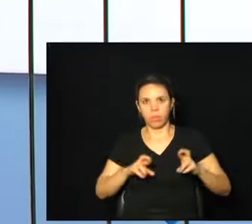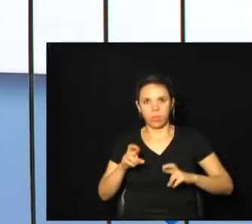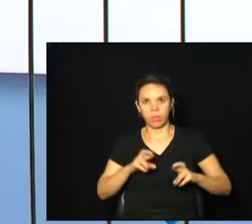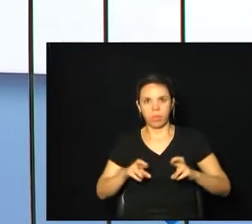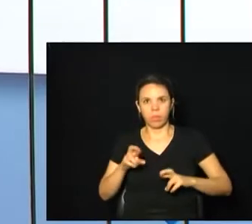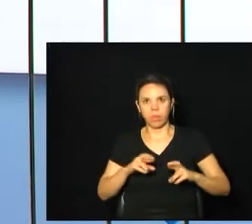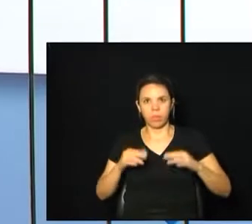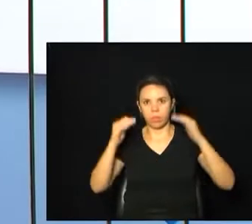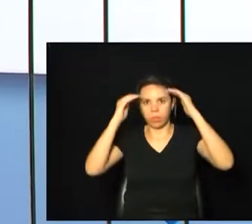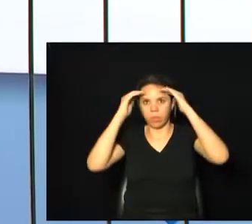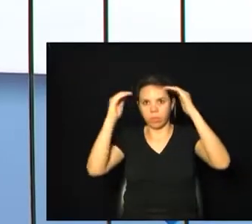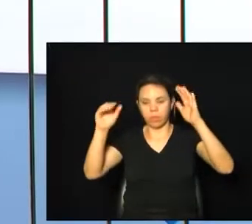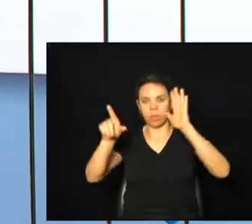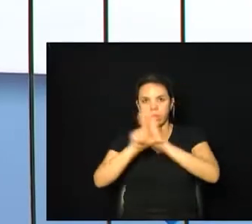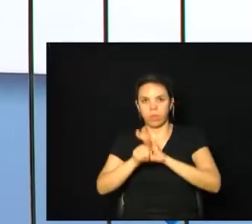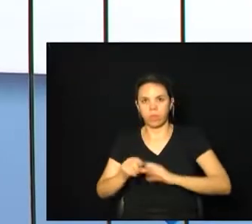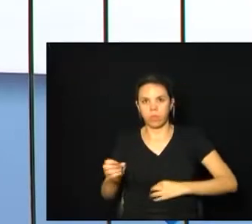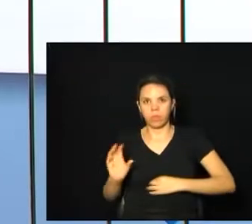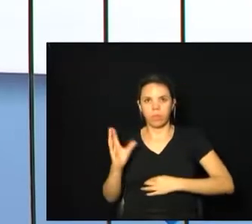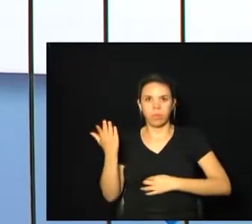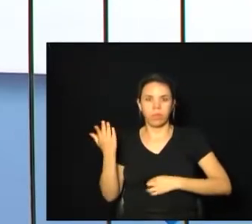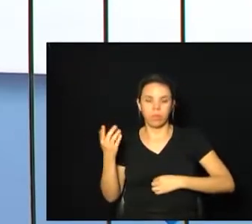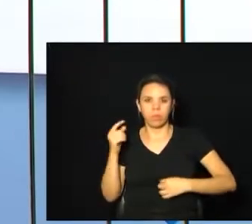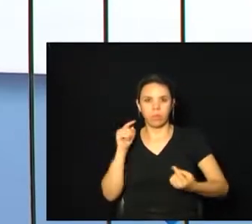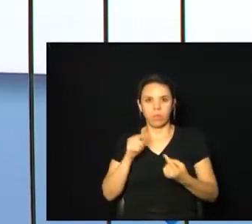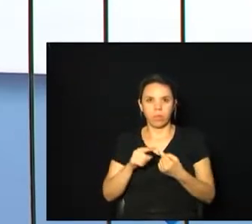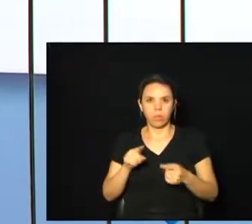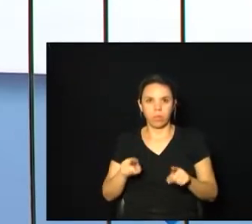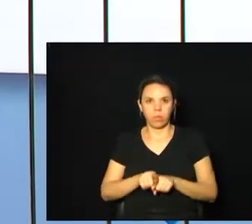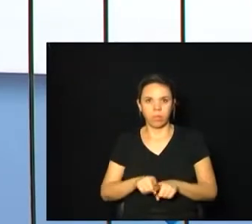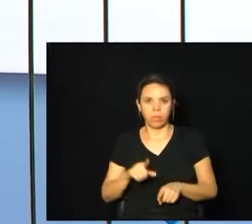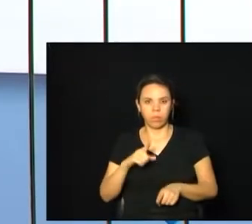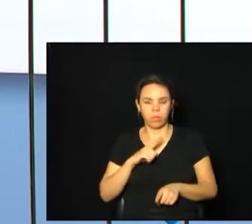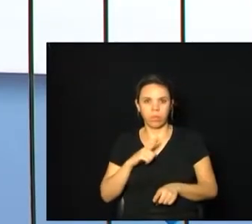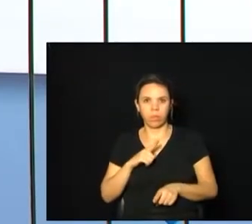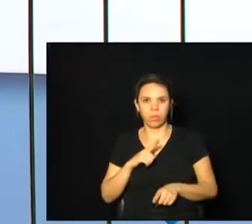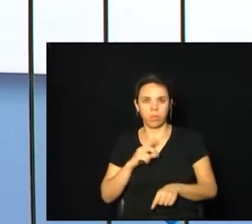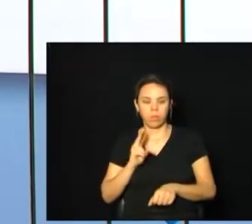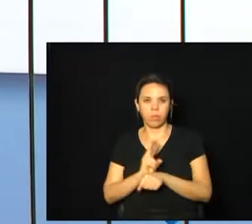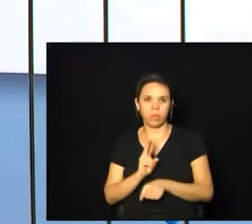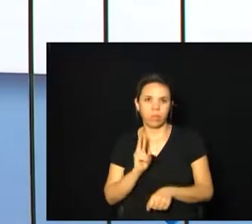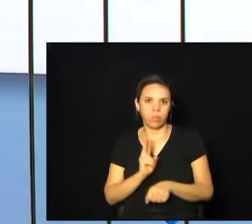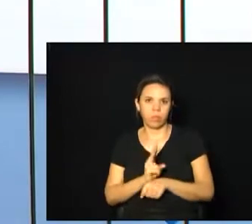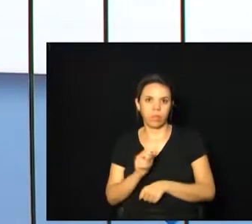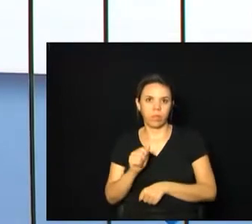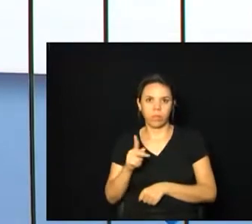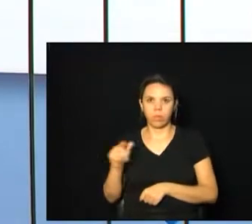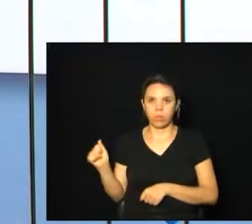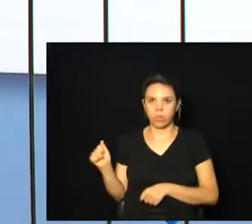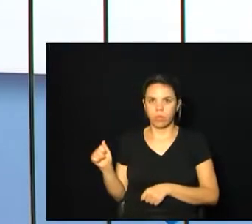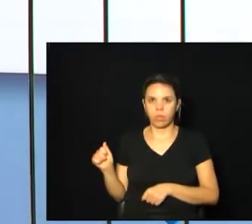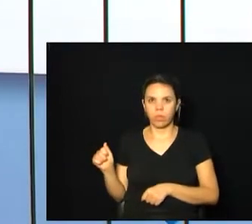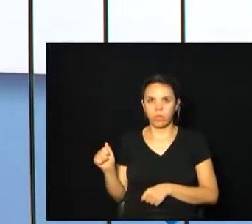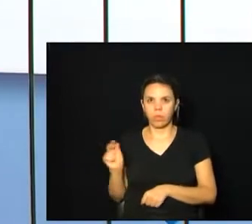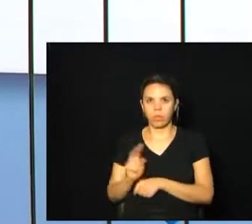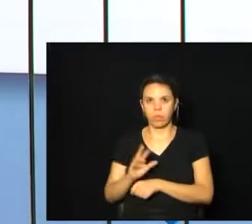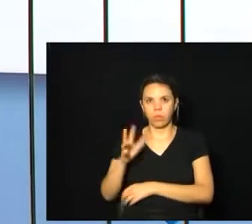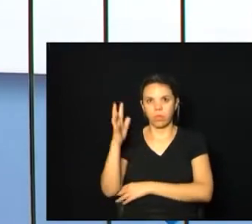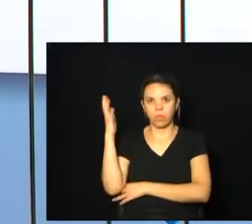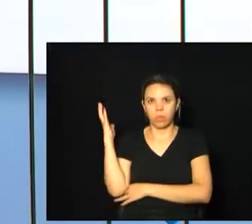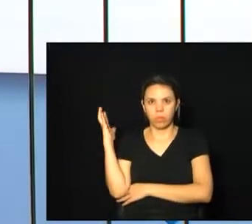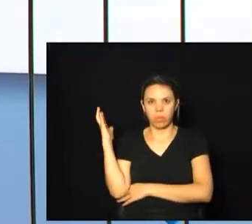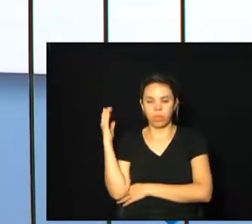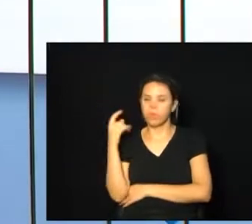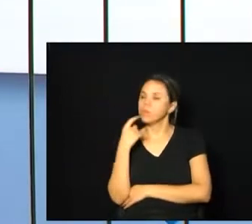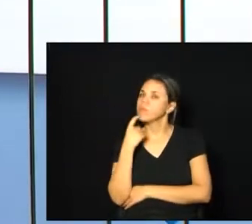o cumprimento de uma lei criada com o intuito de garantir a preservação da APA, a Área de Proteção Ambiental